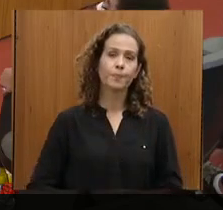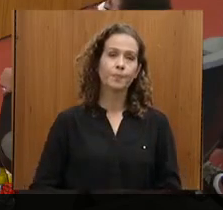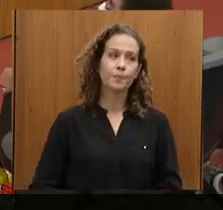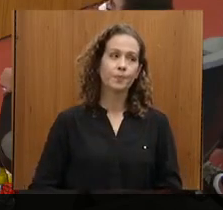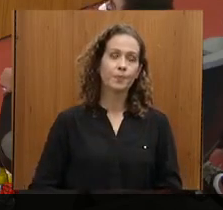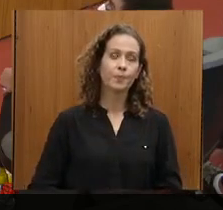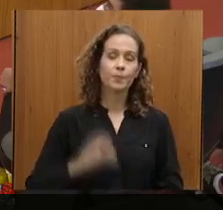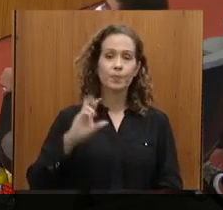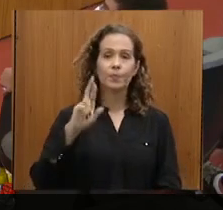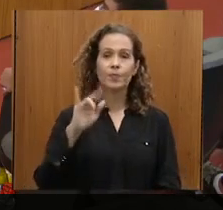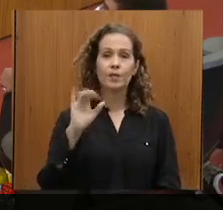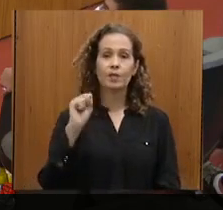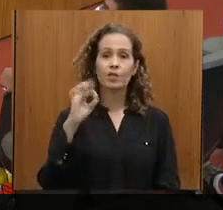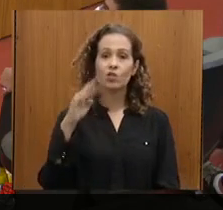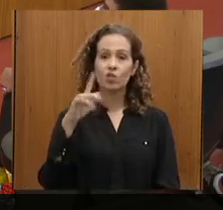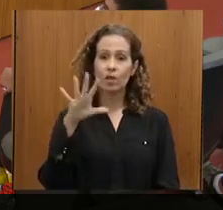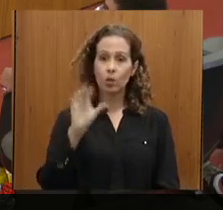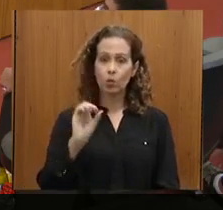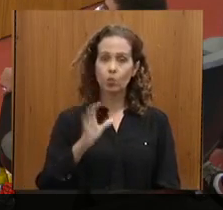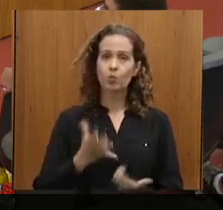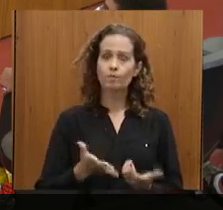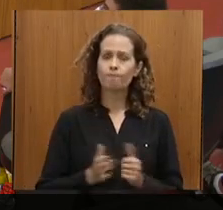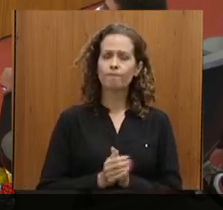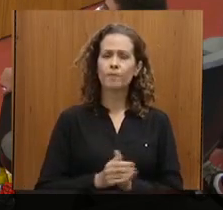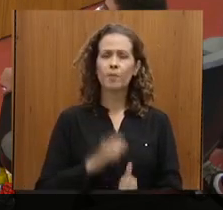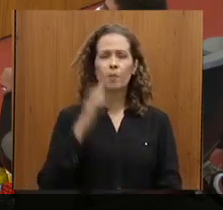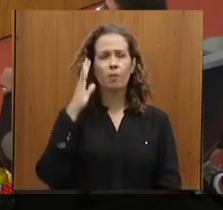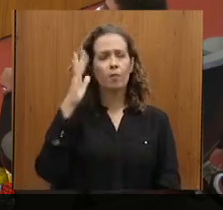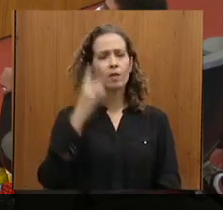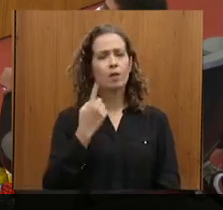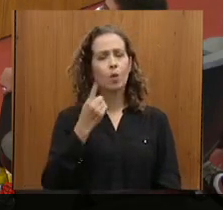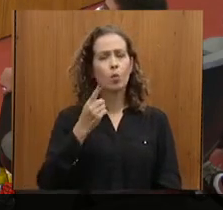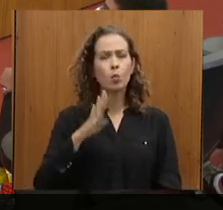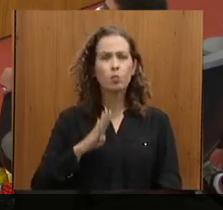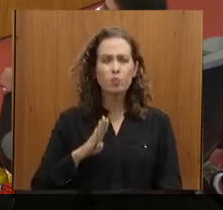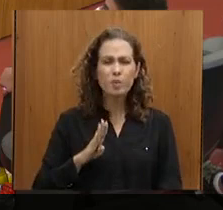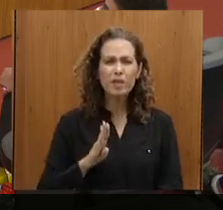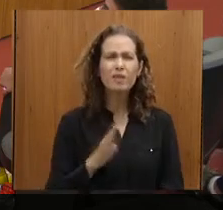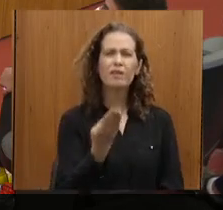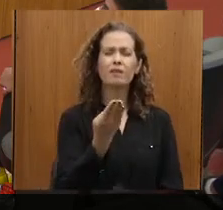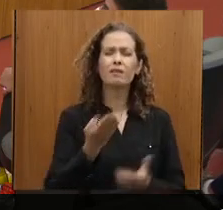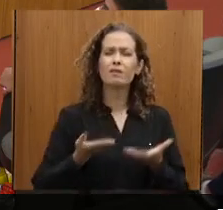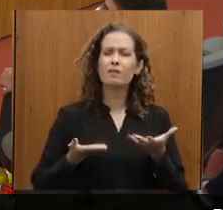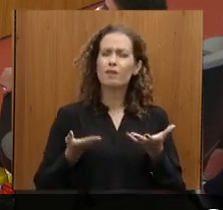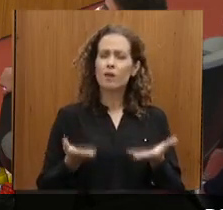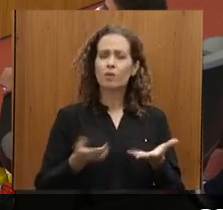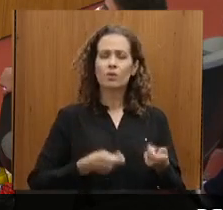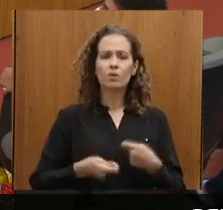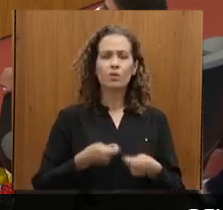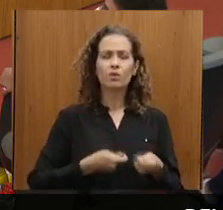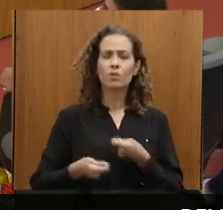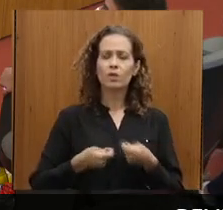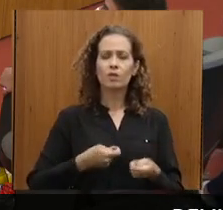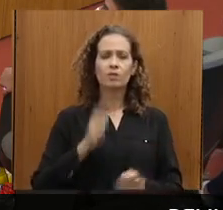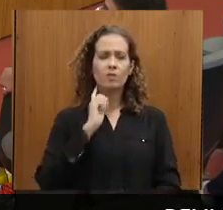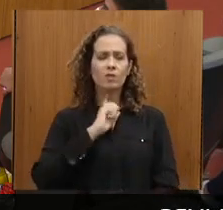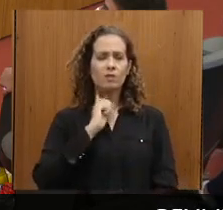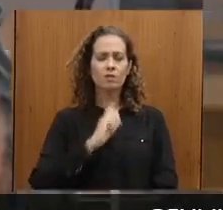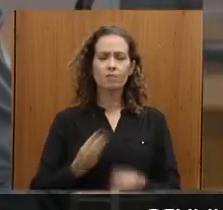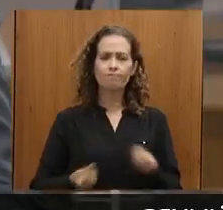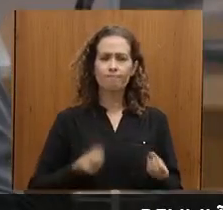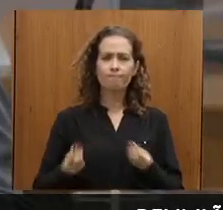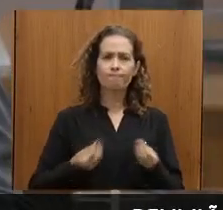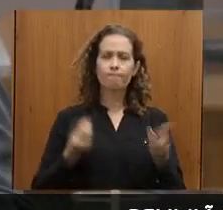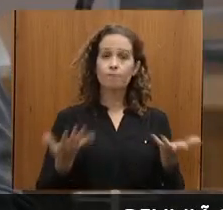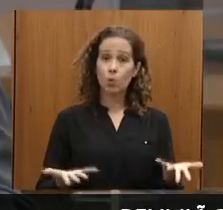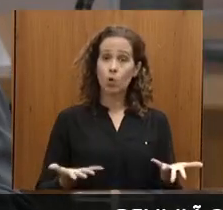Veja que, imagina, 1 bi 470 milhões injetado na economia de Minas Gerais, a massa de consumo